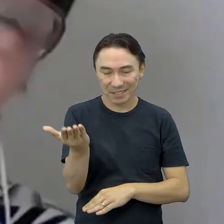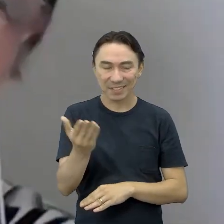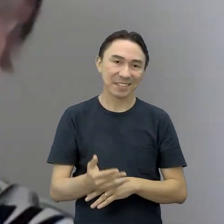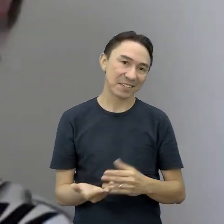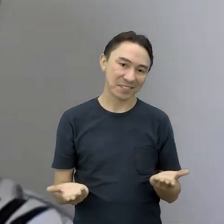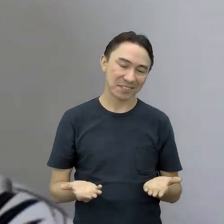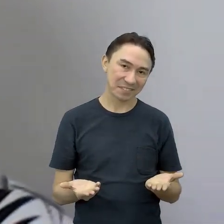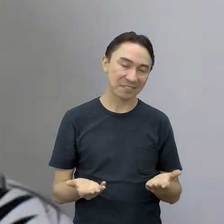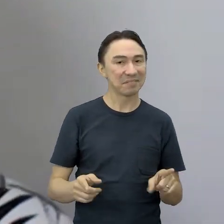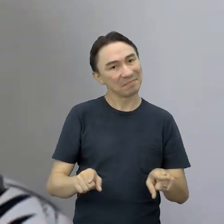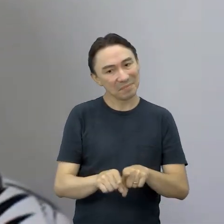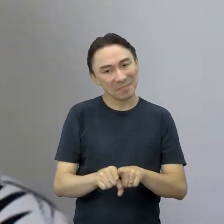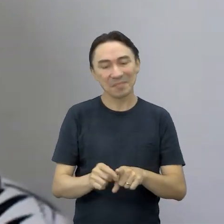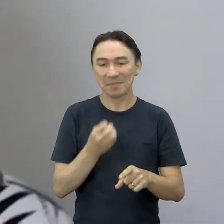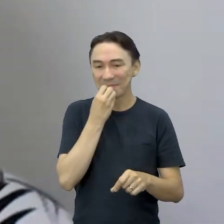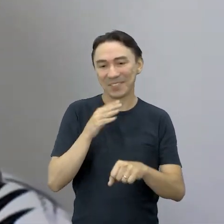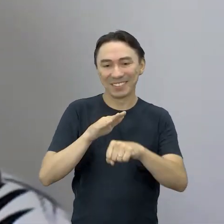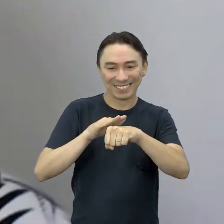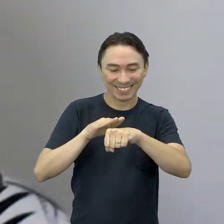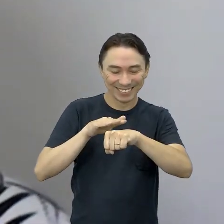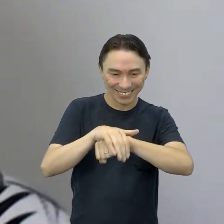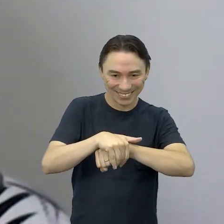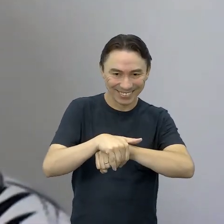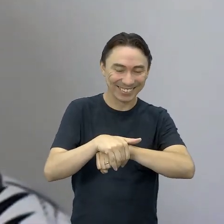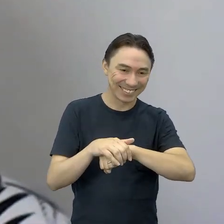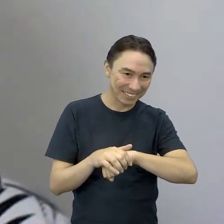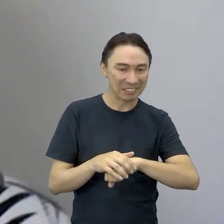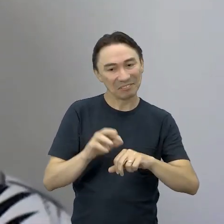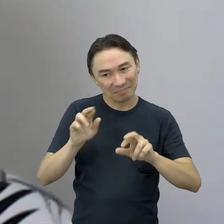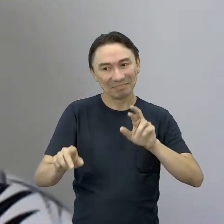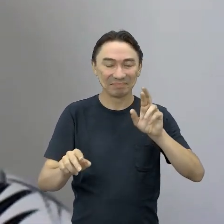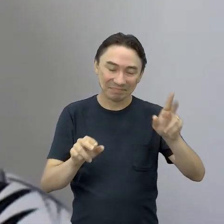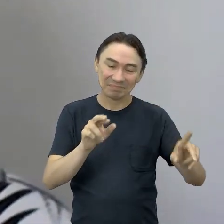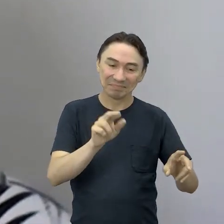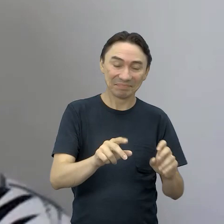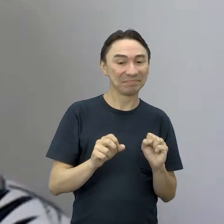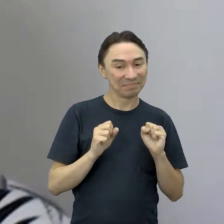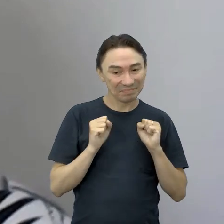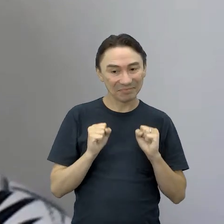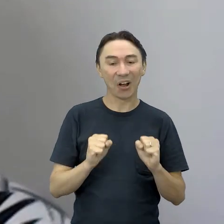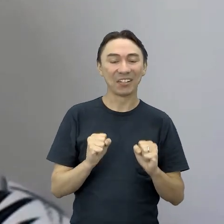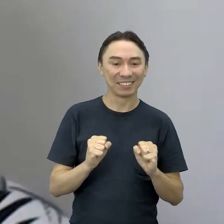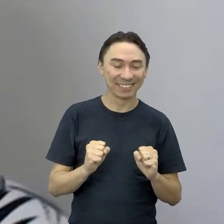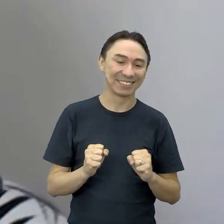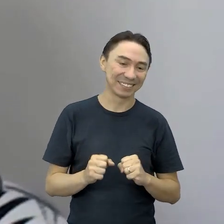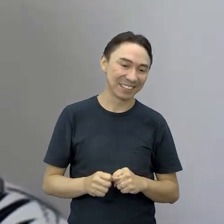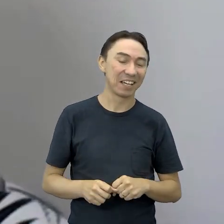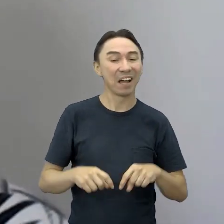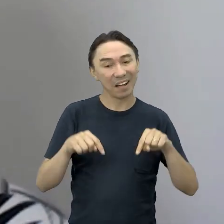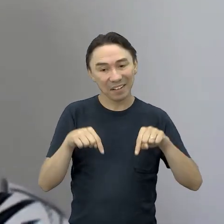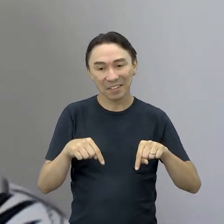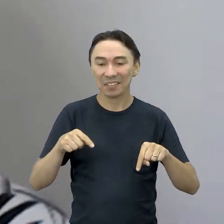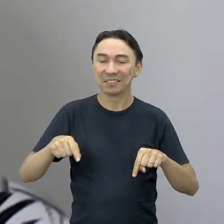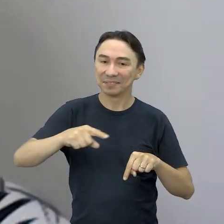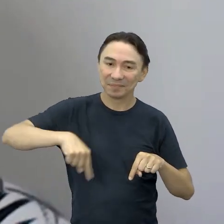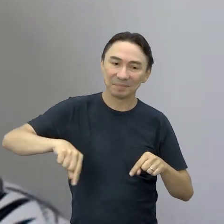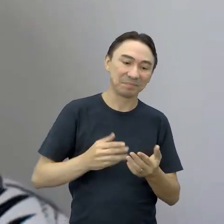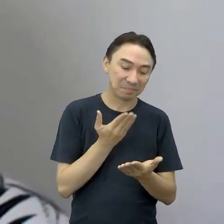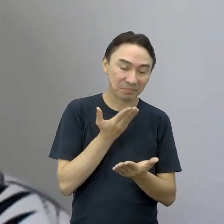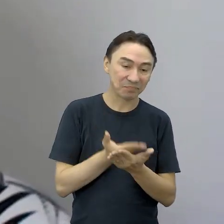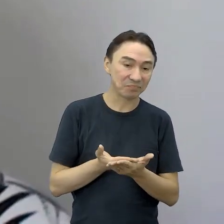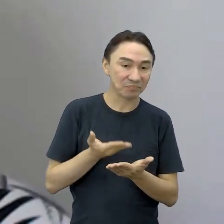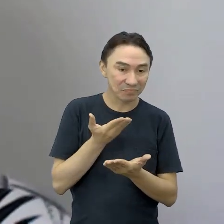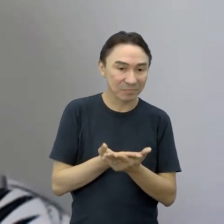tarde, boa noite aos professores que nos estão assistindo à noite, a esse nosso momento de estudos. Agora são